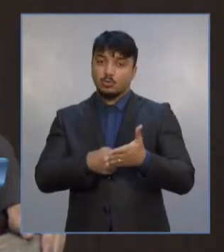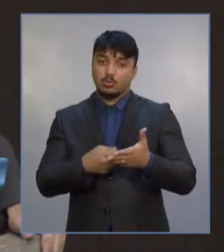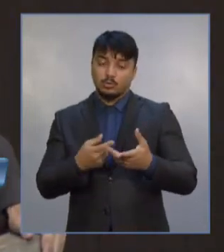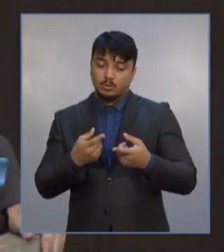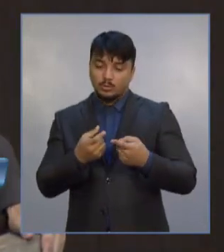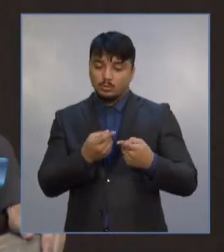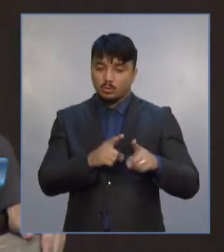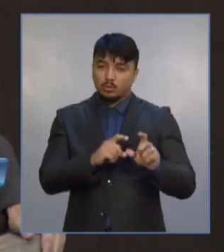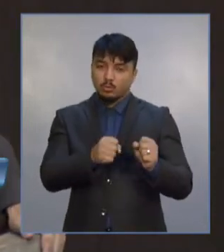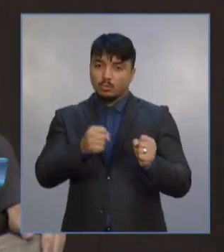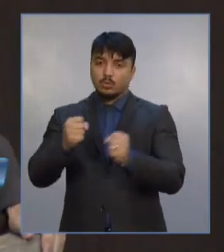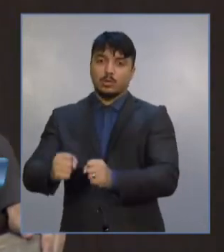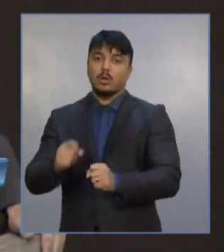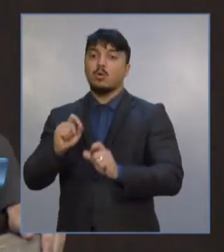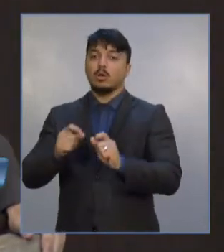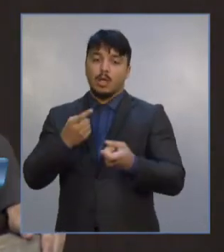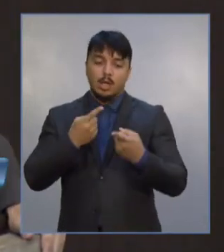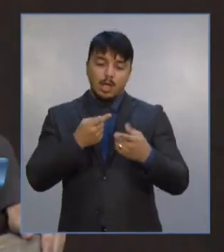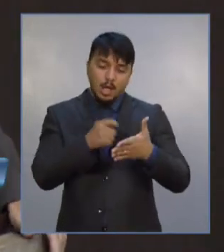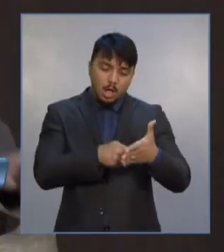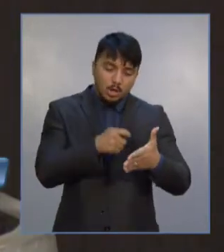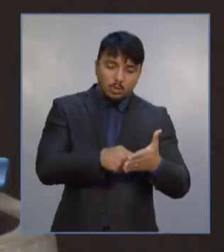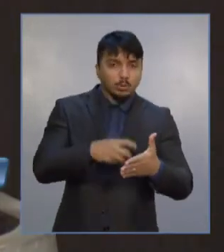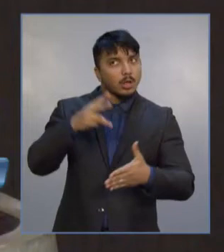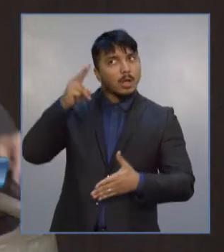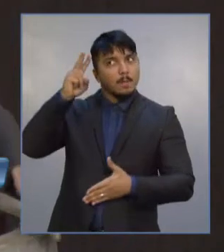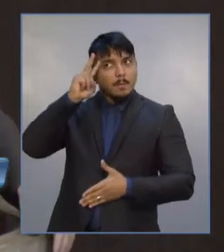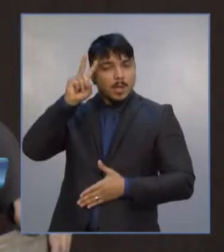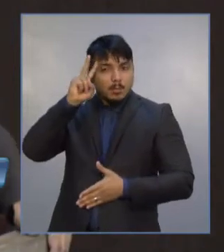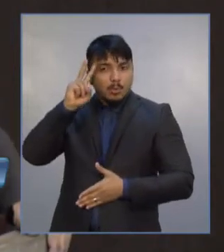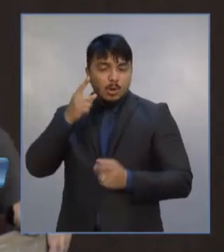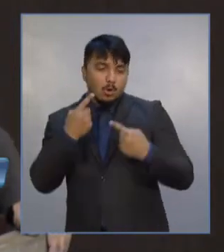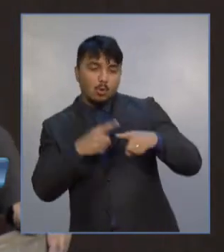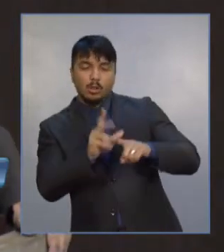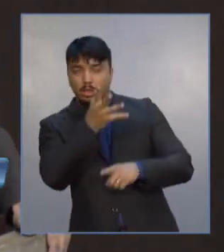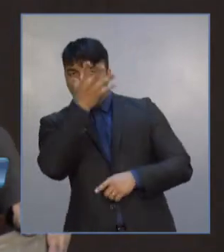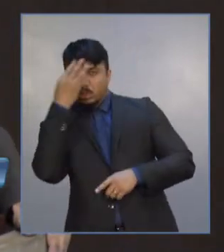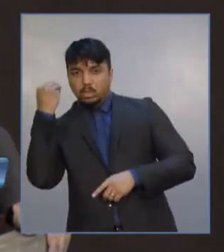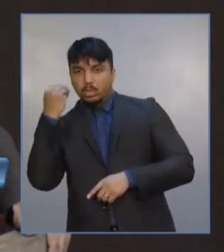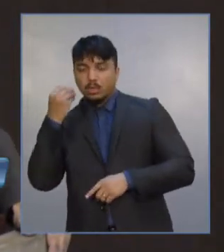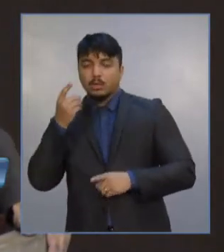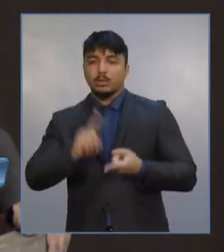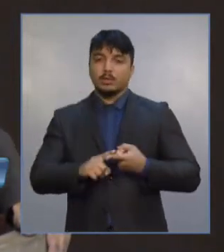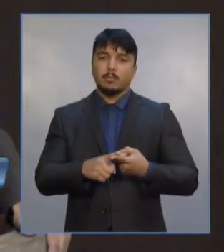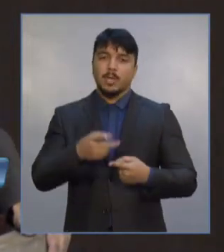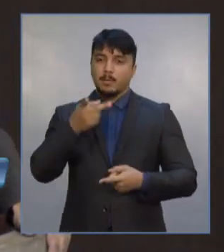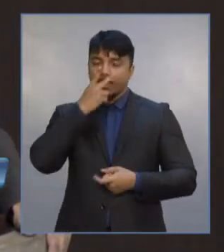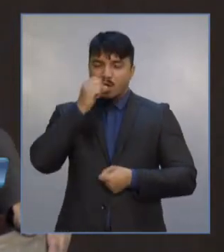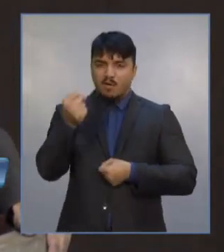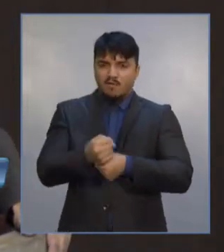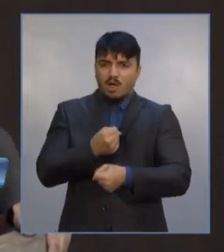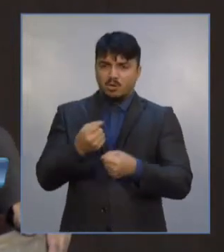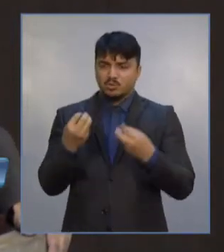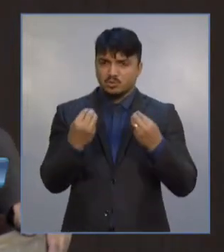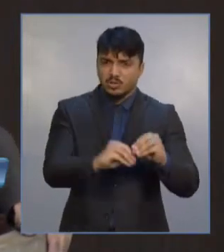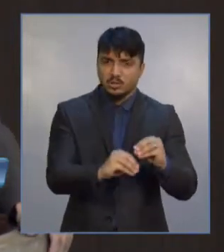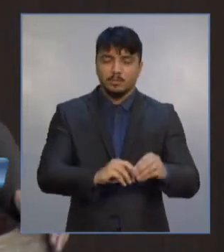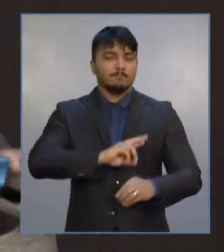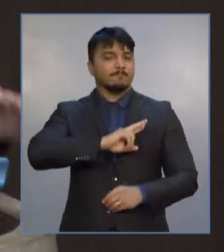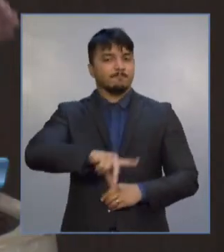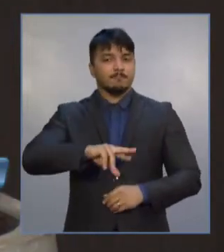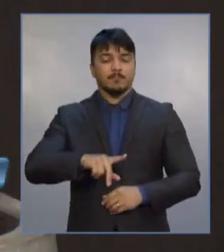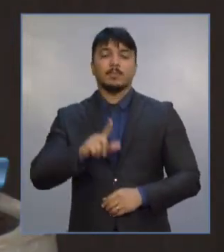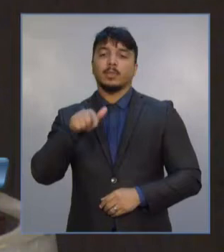esquecimento. Não se pode esquecer. E nem se pode falsear os fatos.